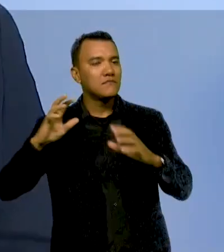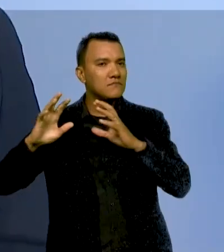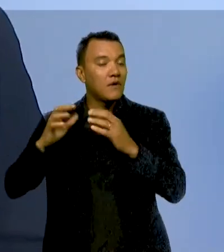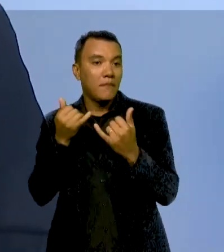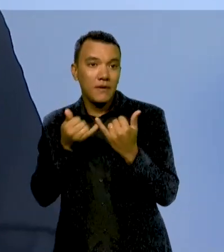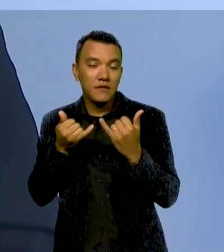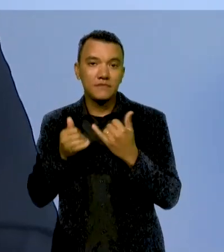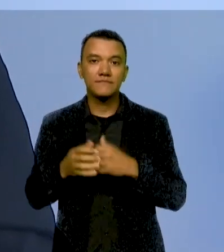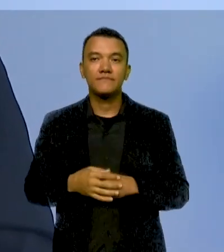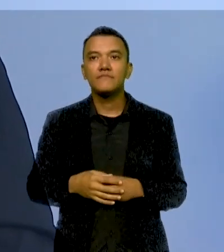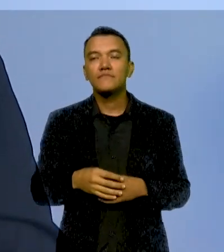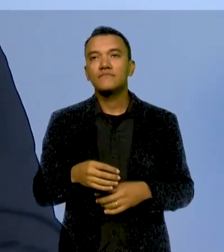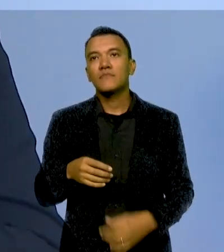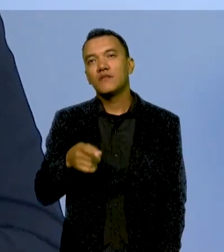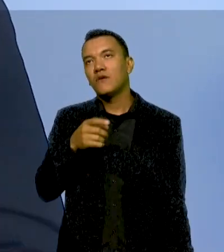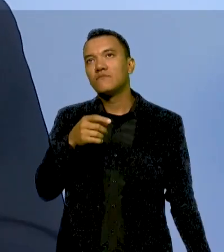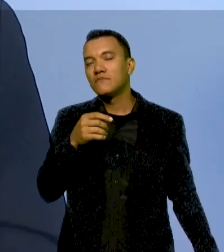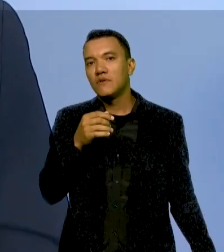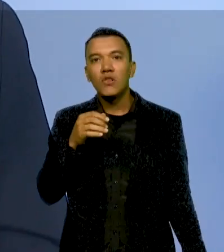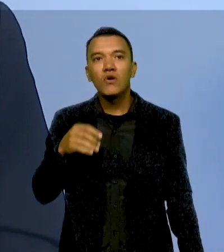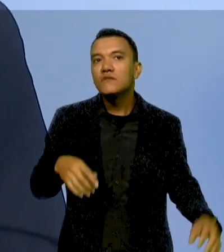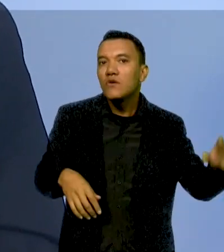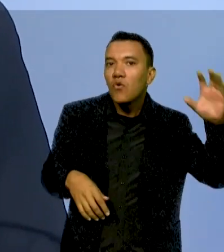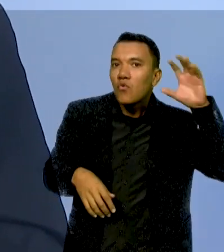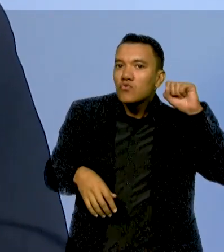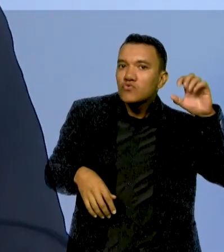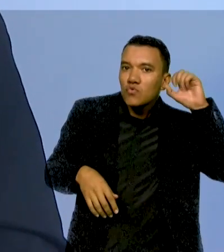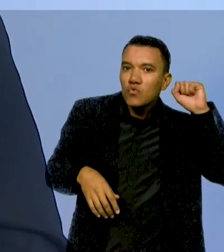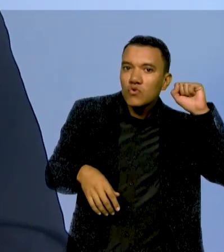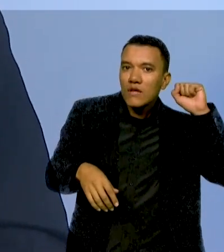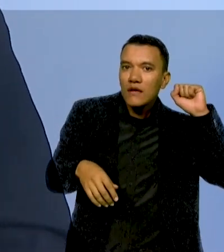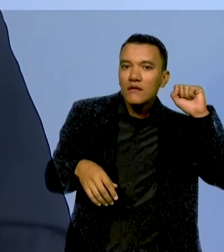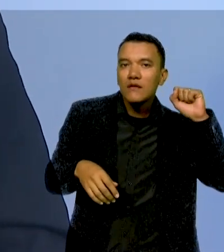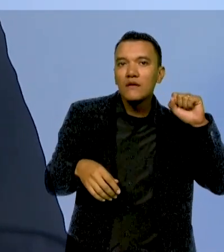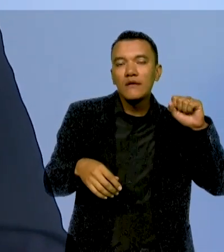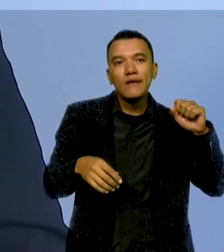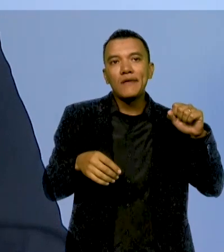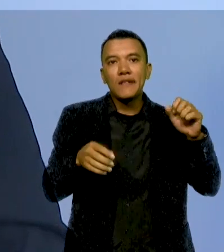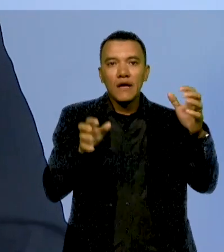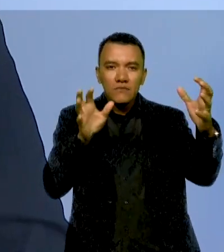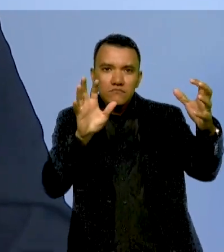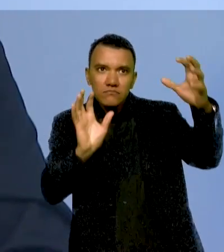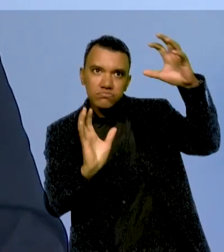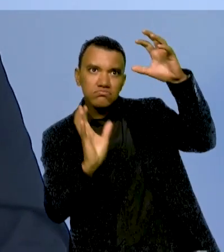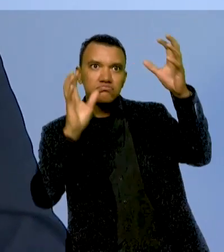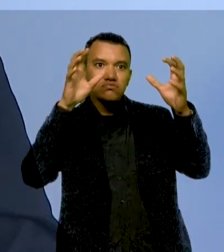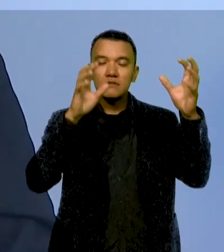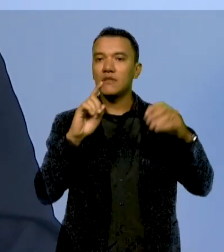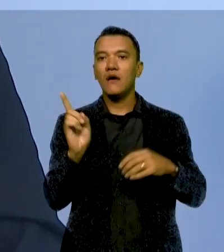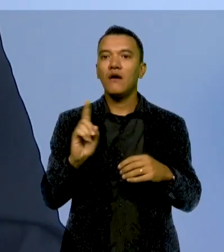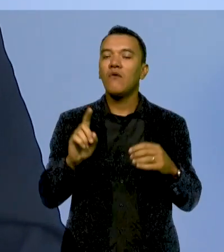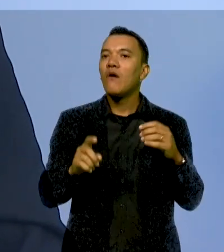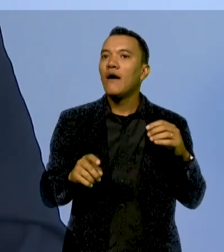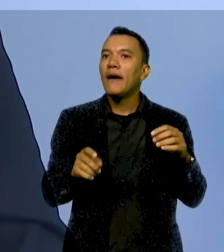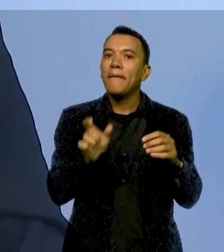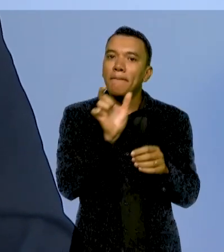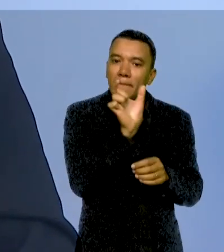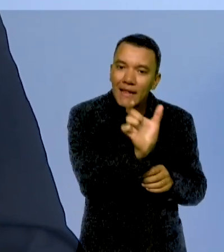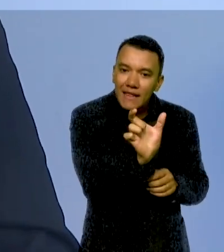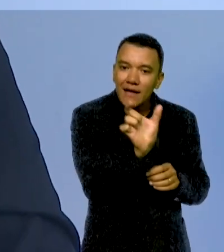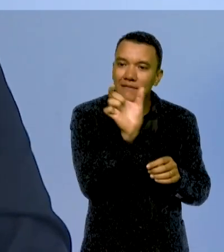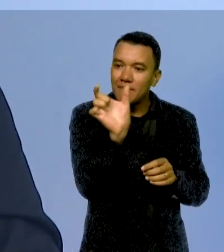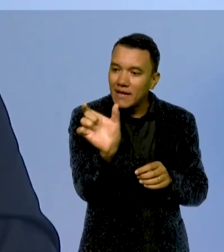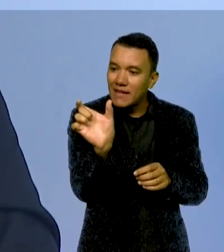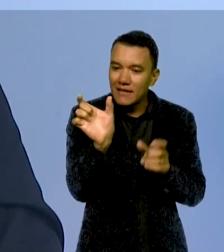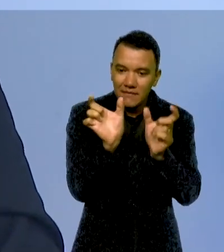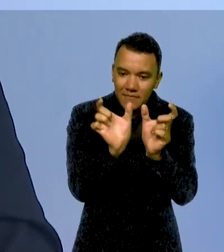não escuta de forma tridimensional, a gente escuta de forma linear. Então, a gente escuta uma palavra depois da outra. Tanto que é um exemplo muito claro. Tenta